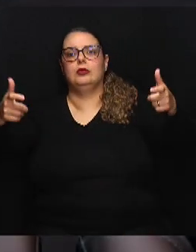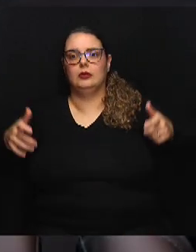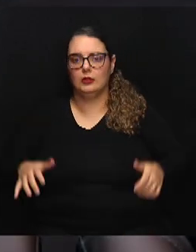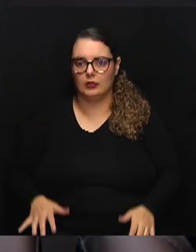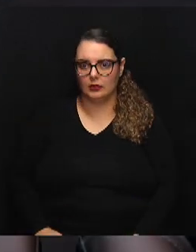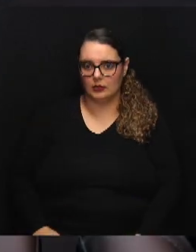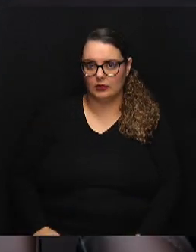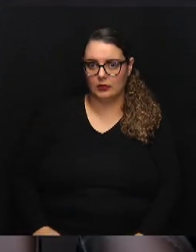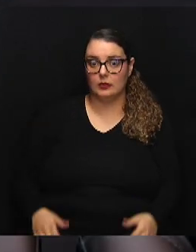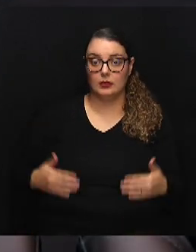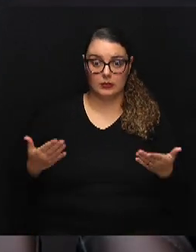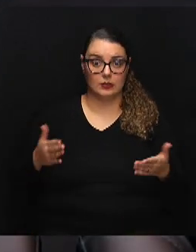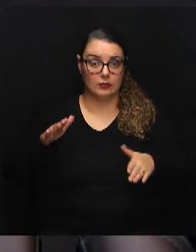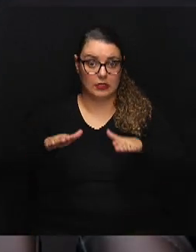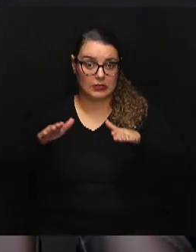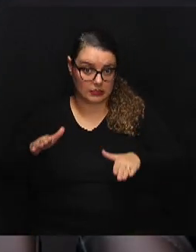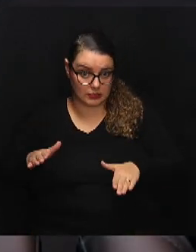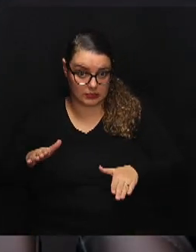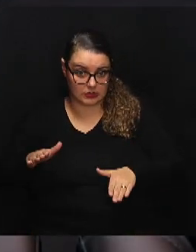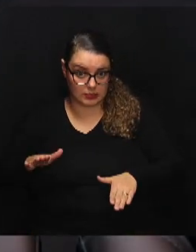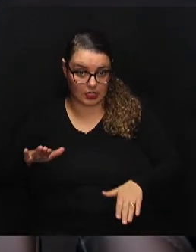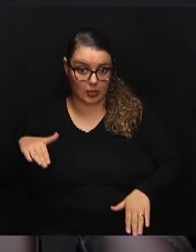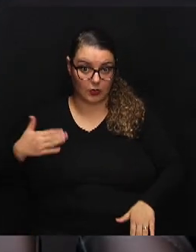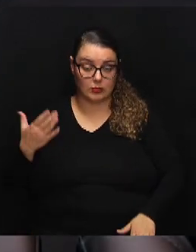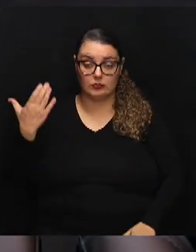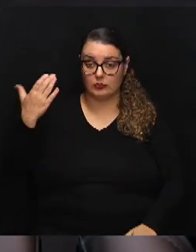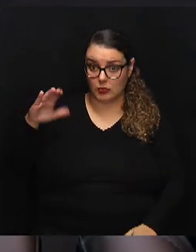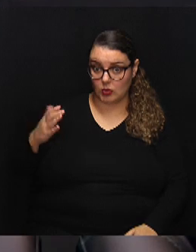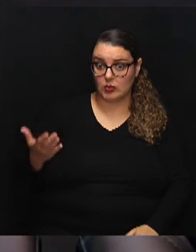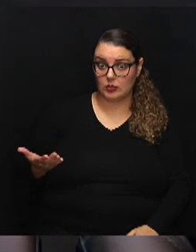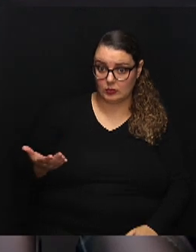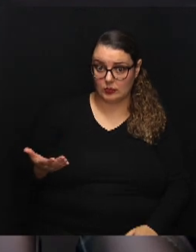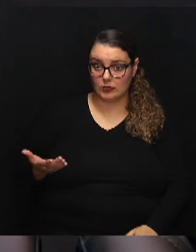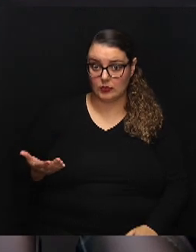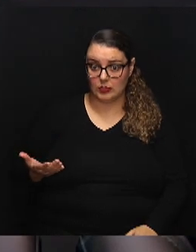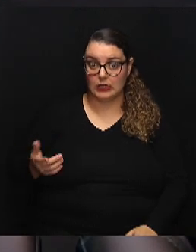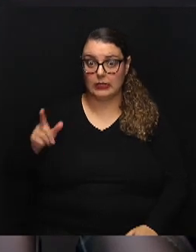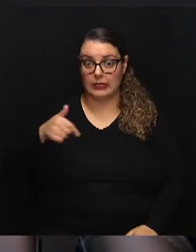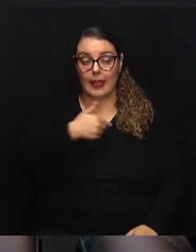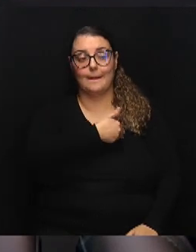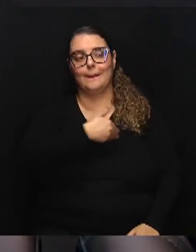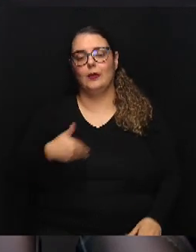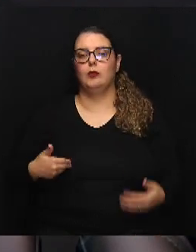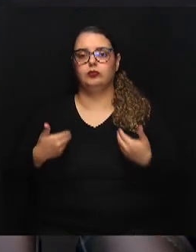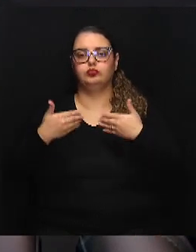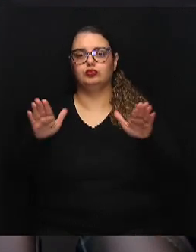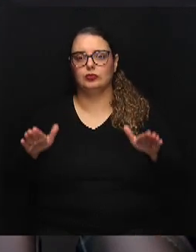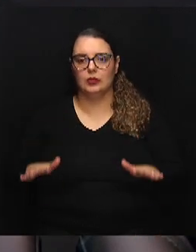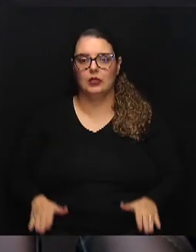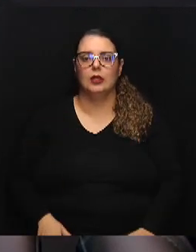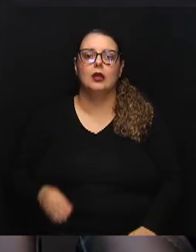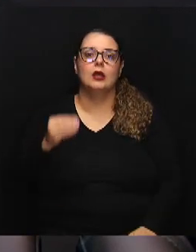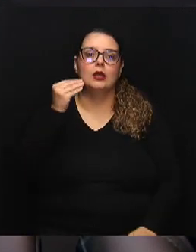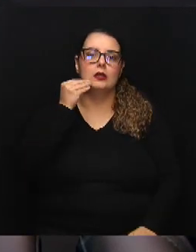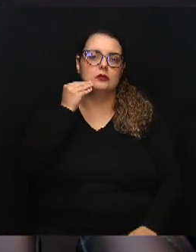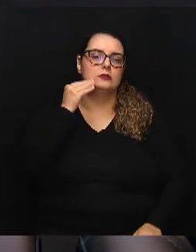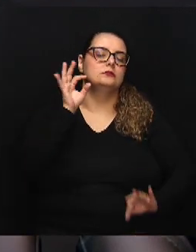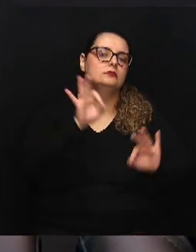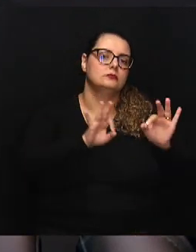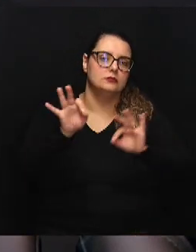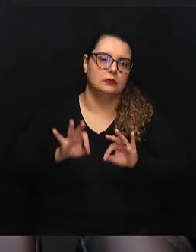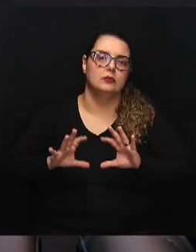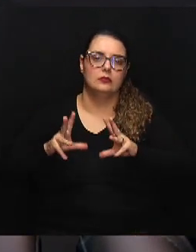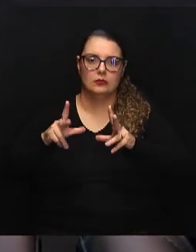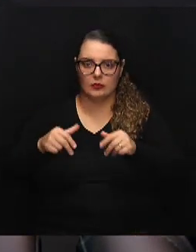E então, assim, às vezes quando a gente posta, né, aquilo que torna público, a gente tem que estar preparado para tudo que a gente